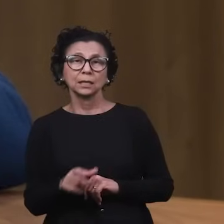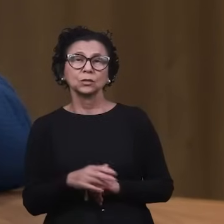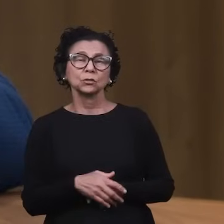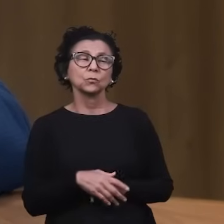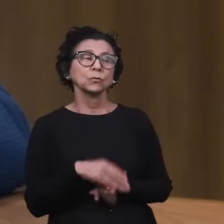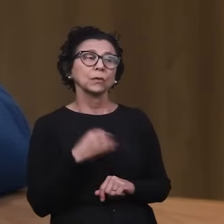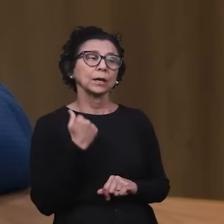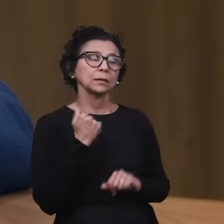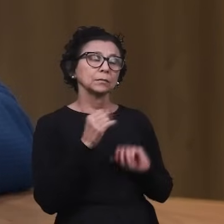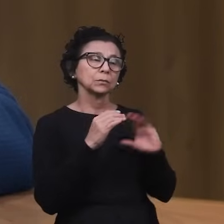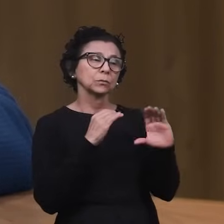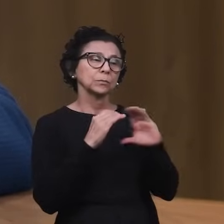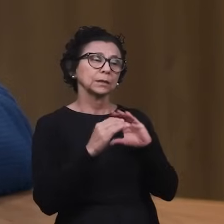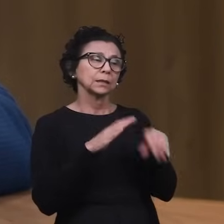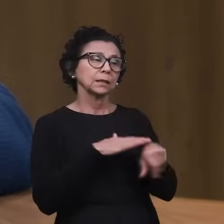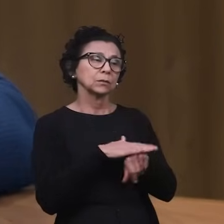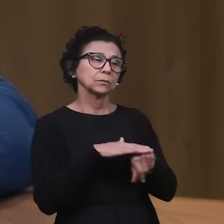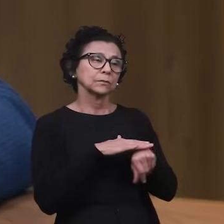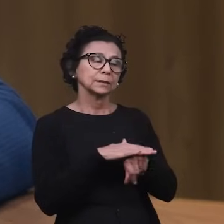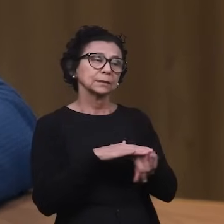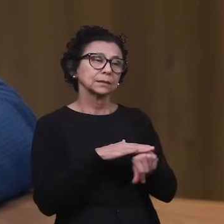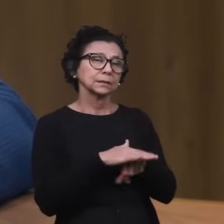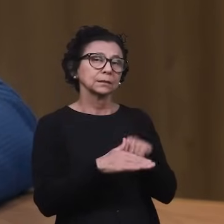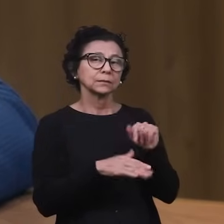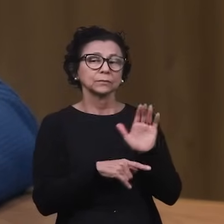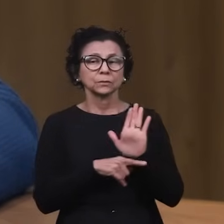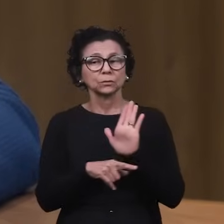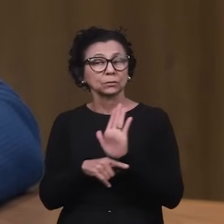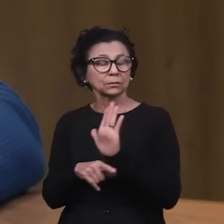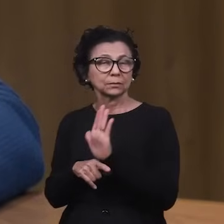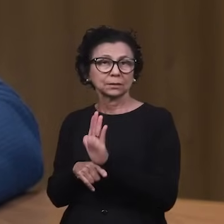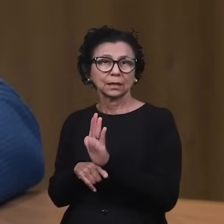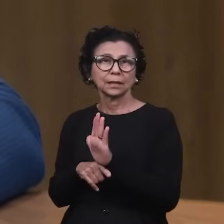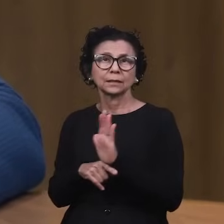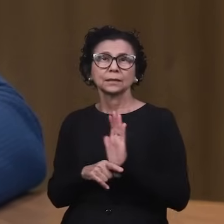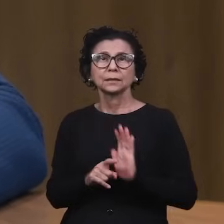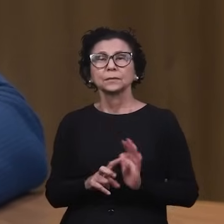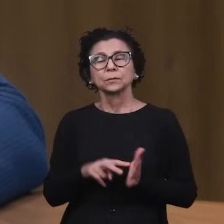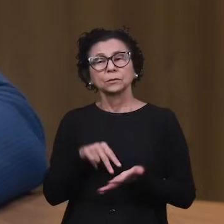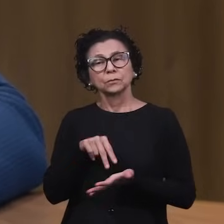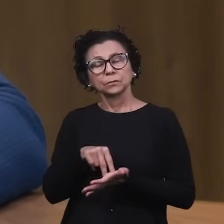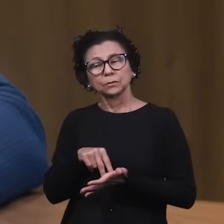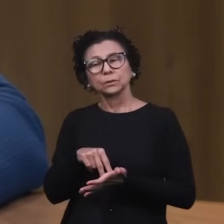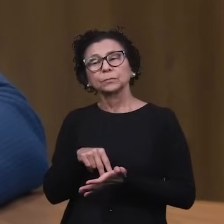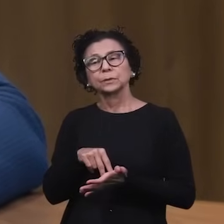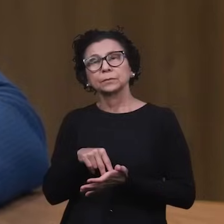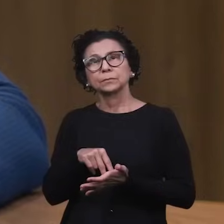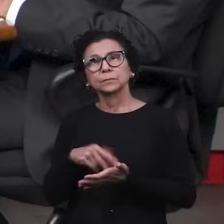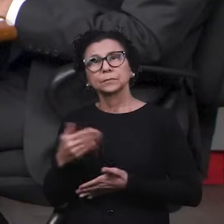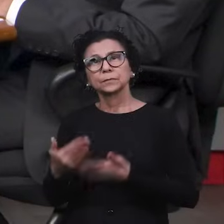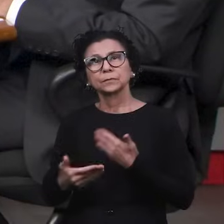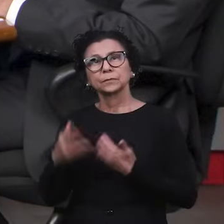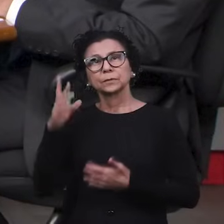para transpor esses obstáculos, né? E assim, né, ele continuar firme servindo o Senhor. E Gilson,